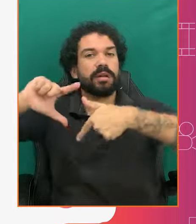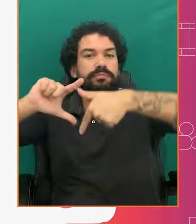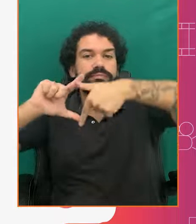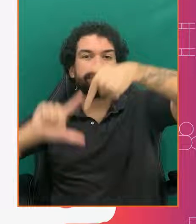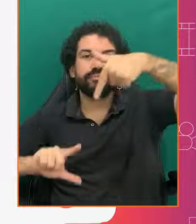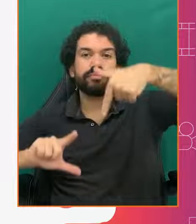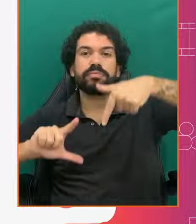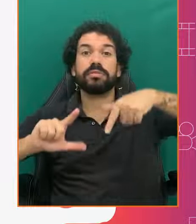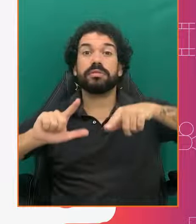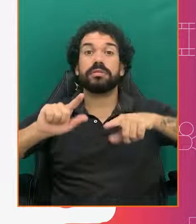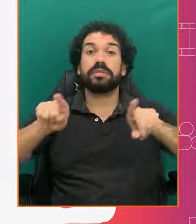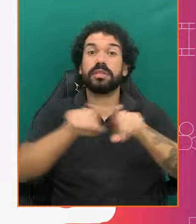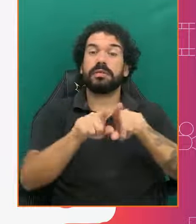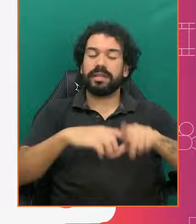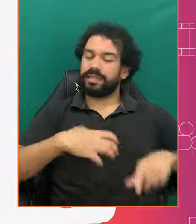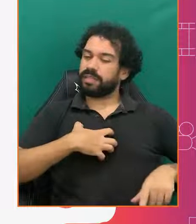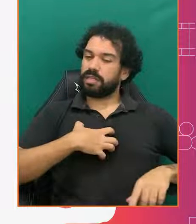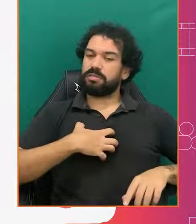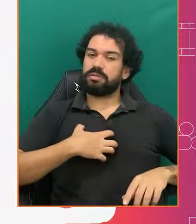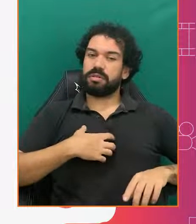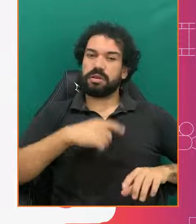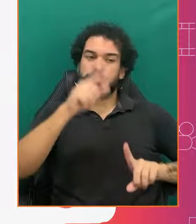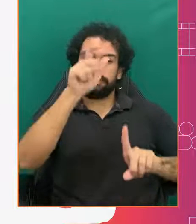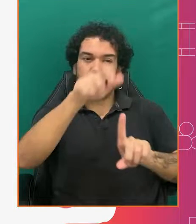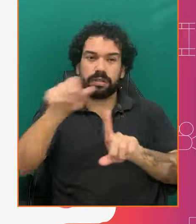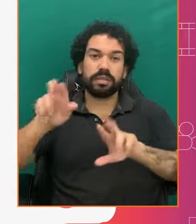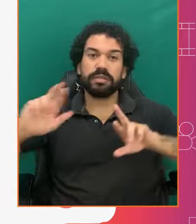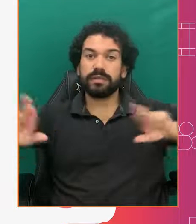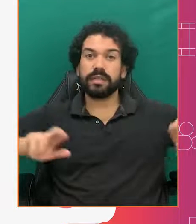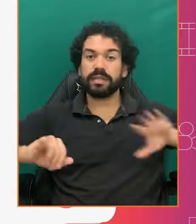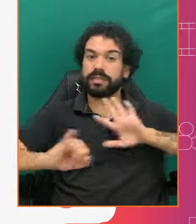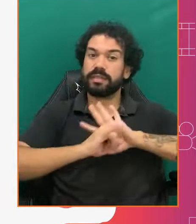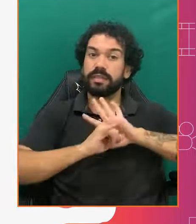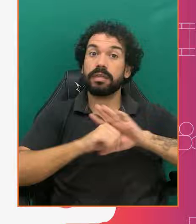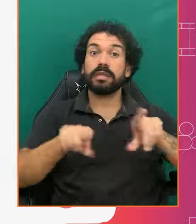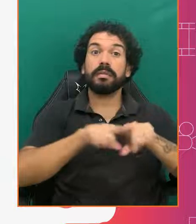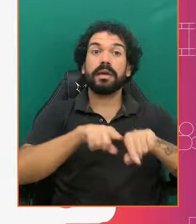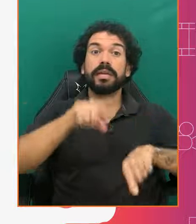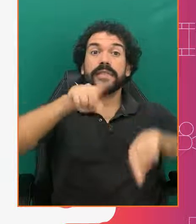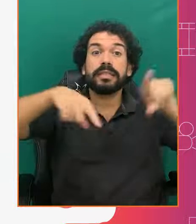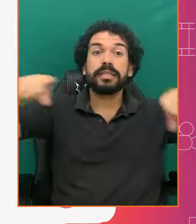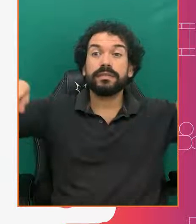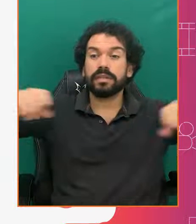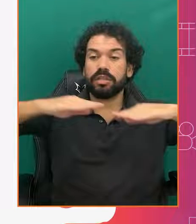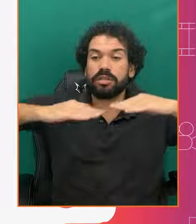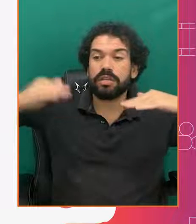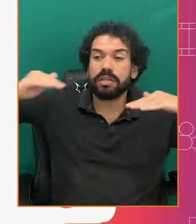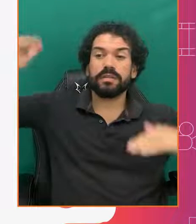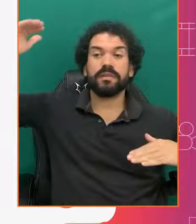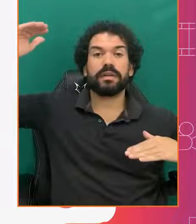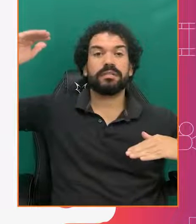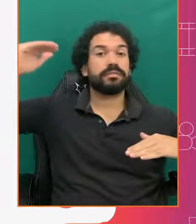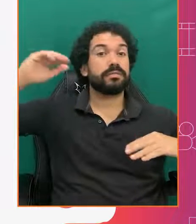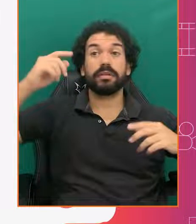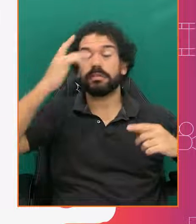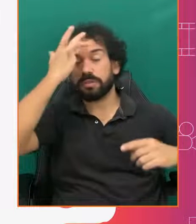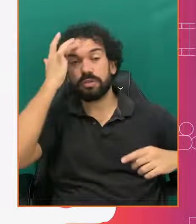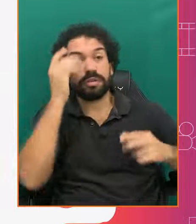personalidades e agradar em diferentes níveis o seu público.